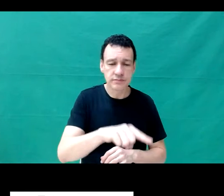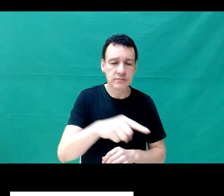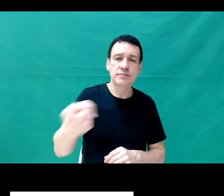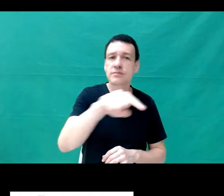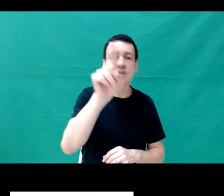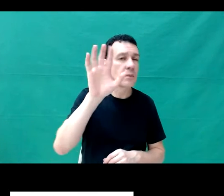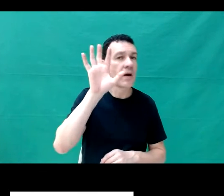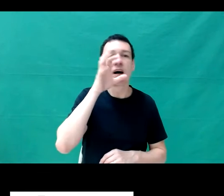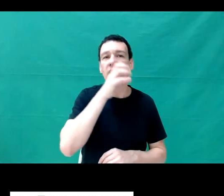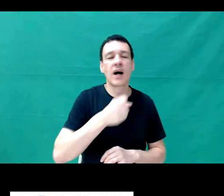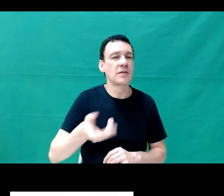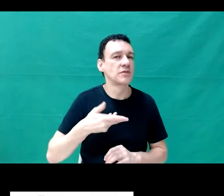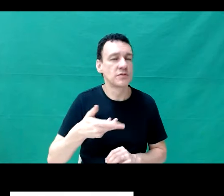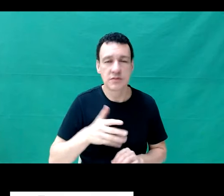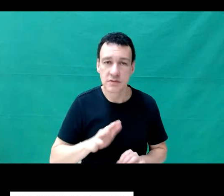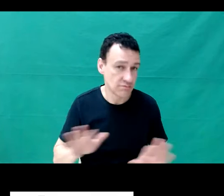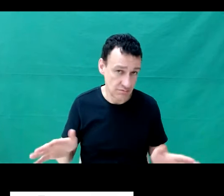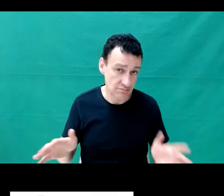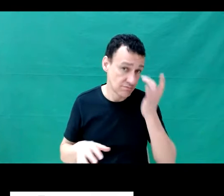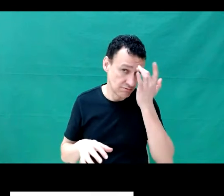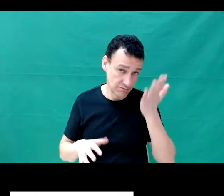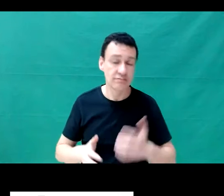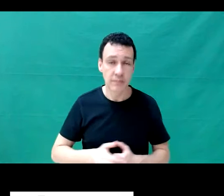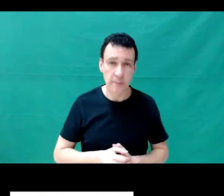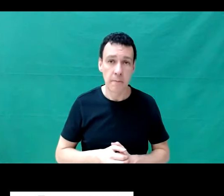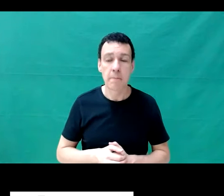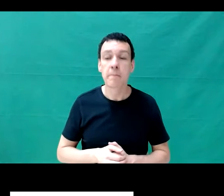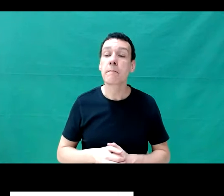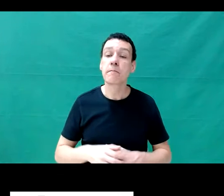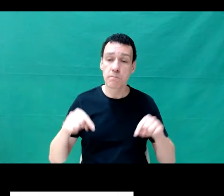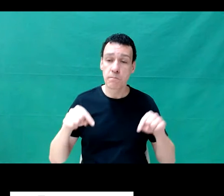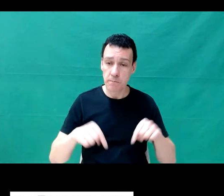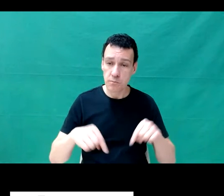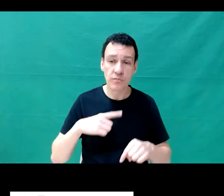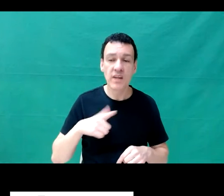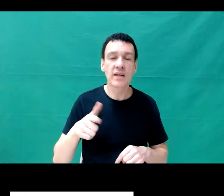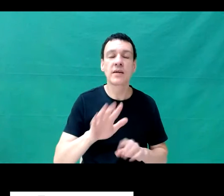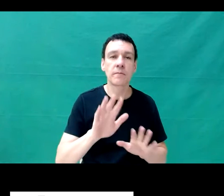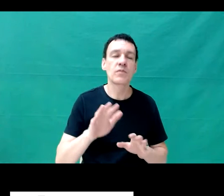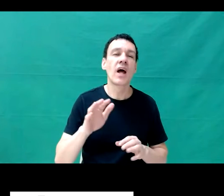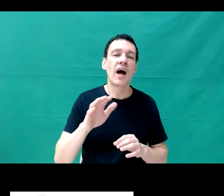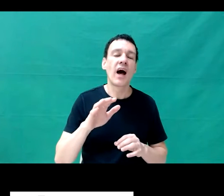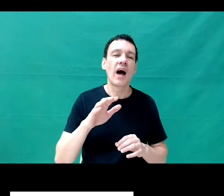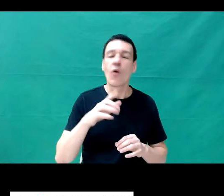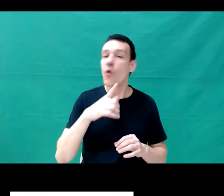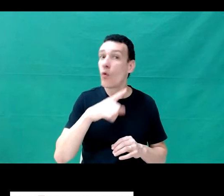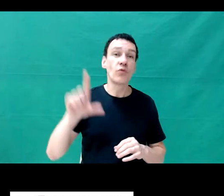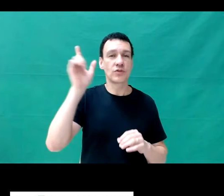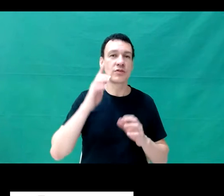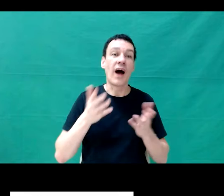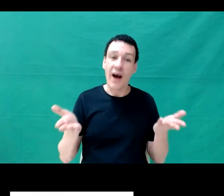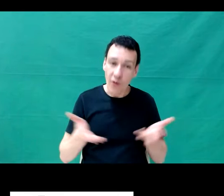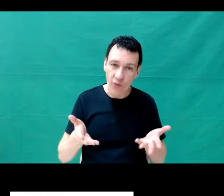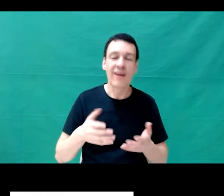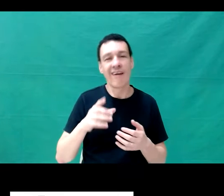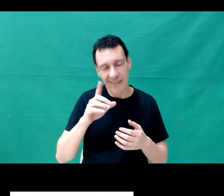nesses processos. E hoje a gente tem uma inovação que a gente fala que é a automação em acessibilidade, né? Que é onde a gente